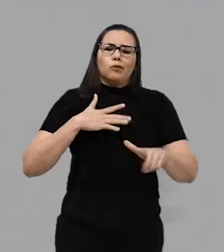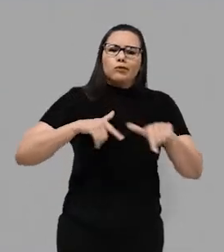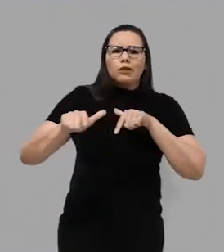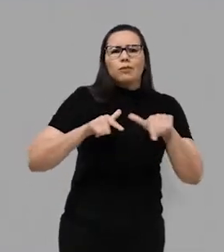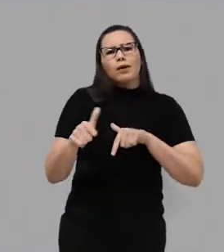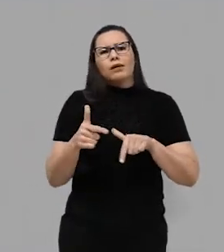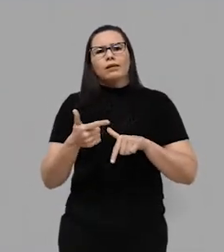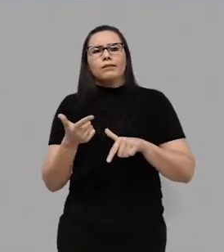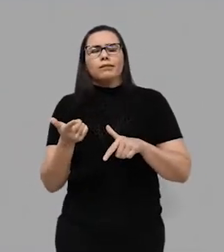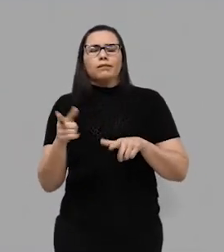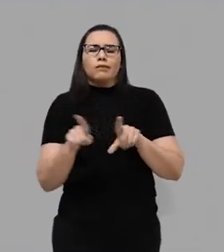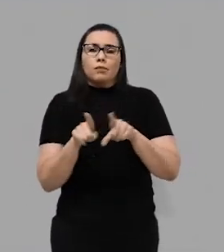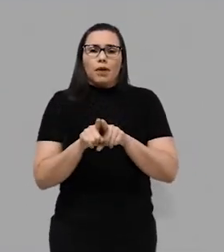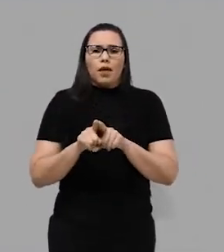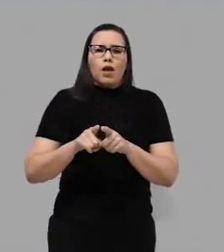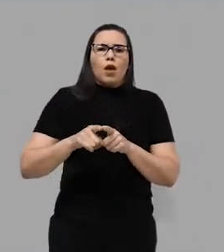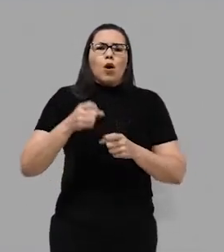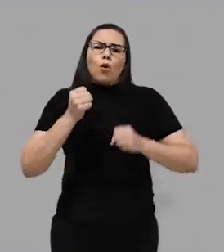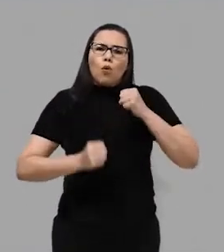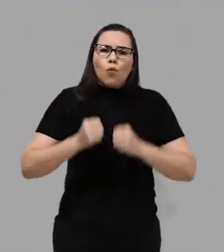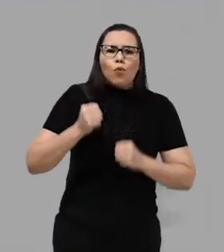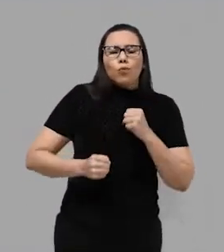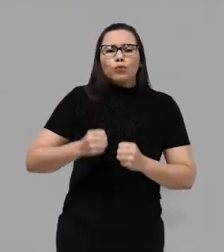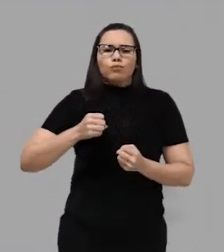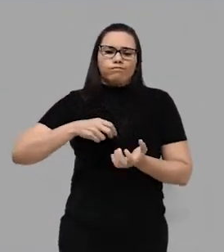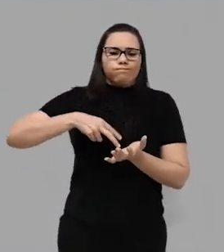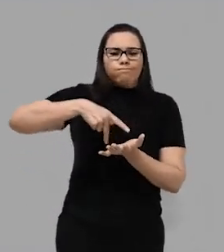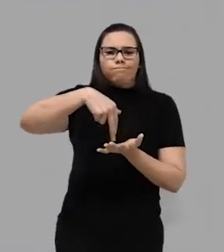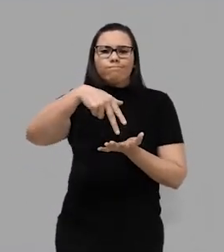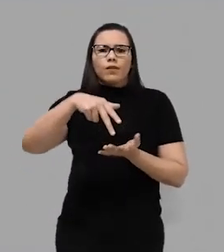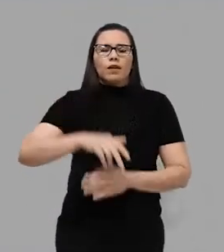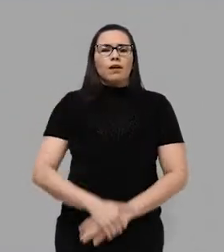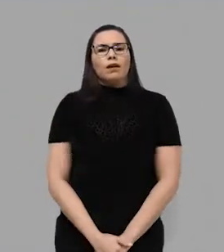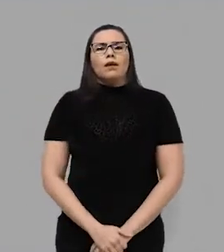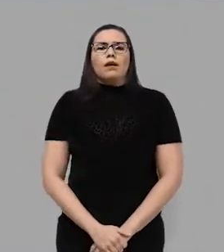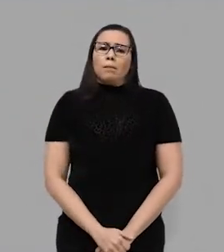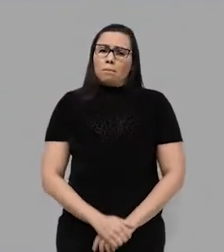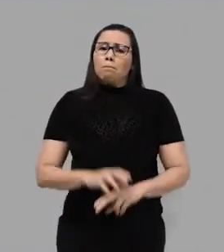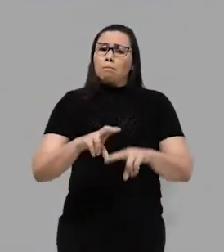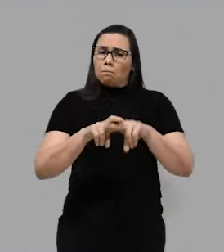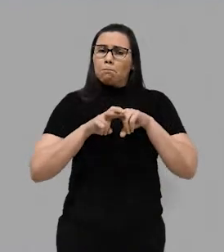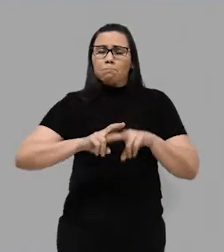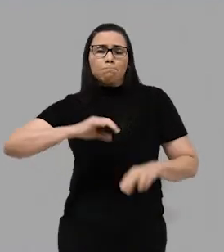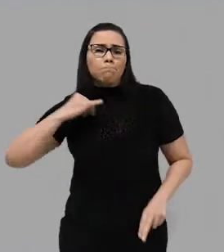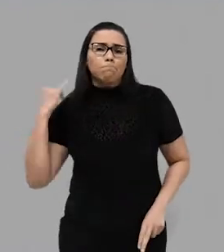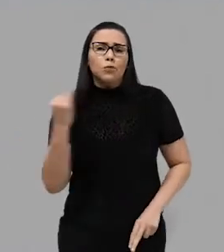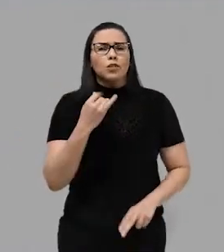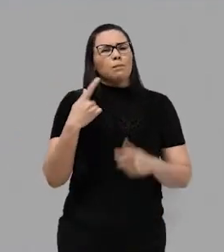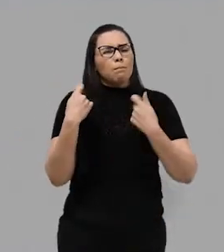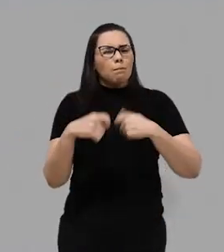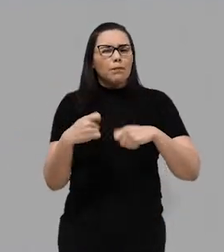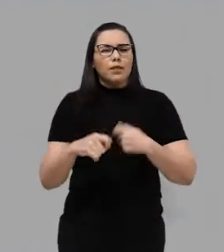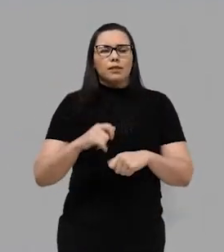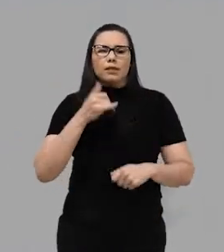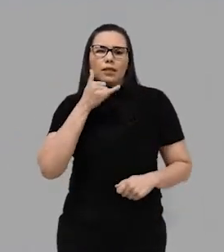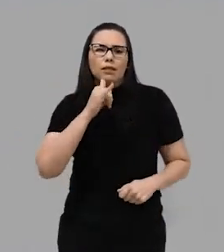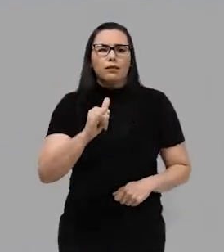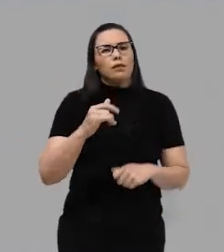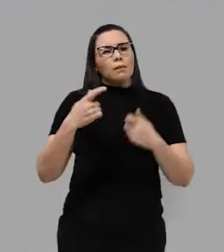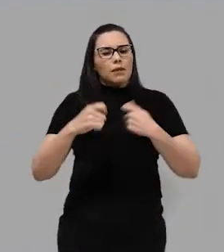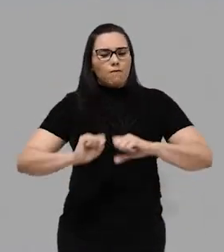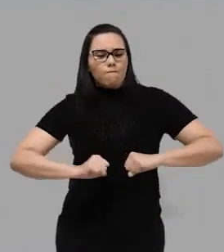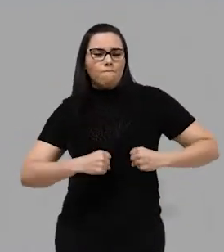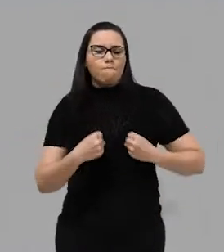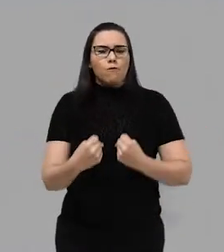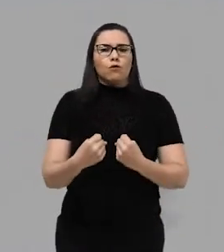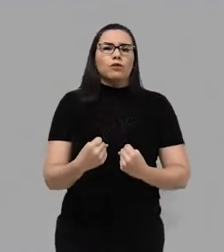correr. Então, a energia é algo essencial. E de onde é que vem essa energia que alimenta os seres vivos, né,